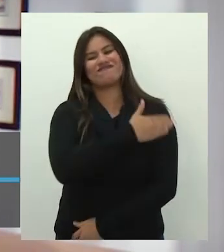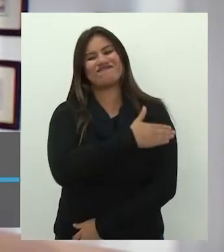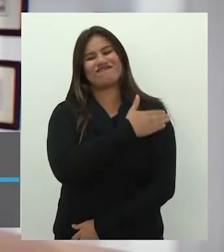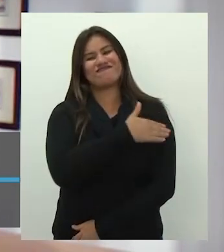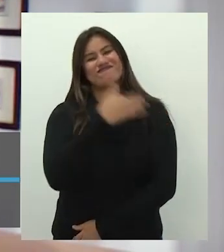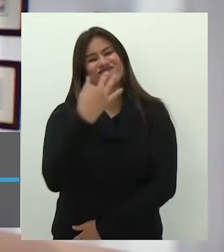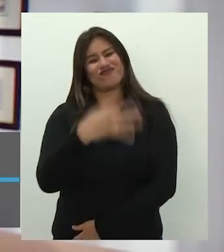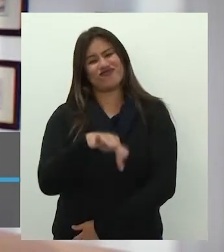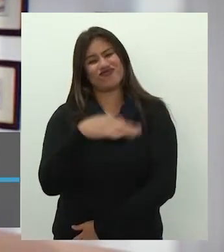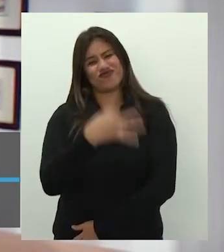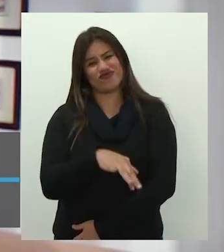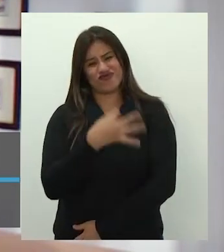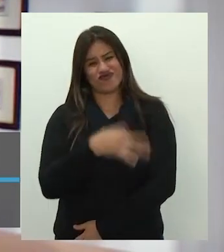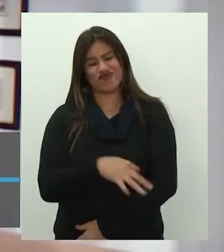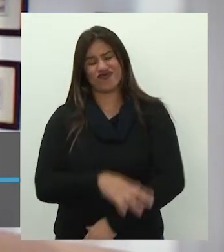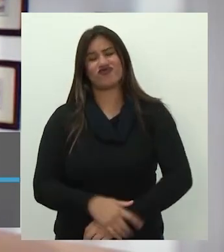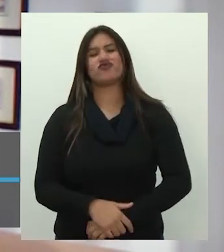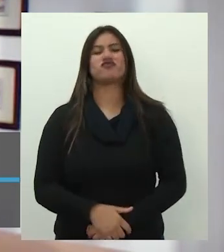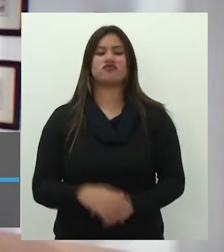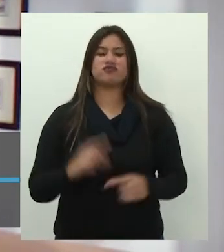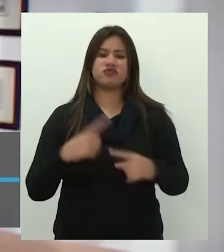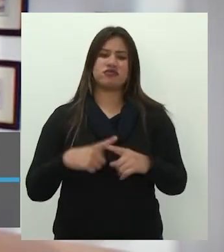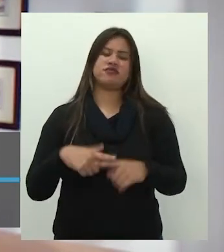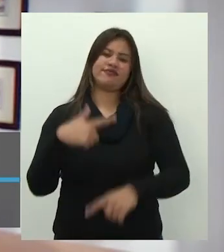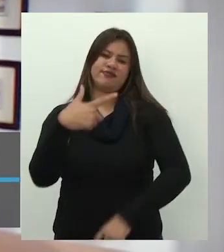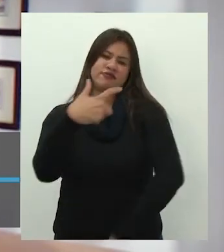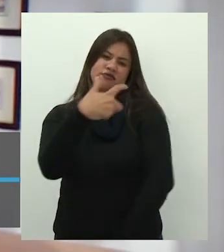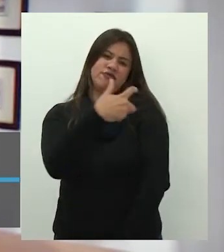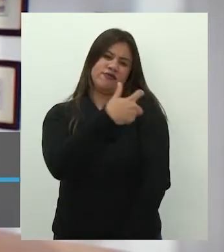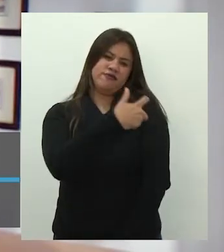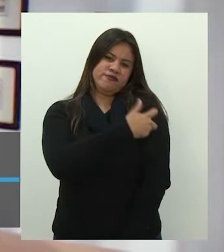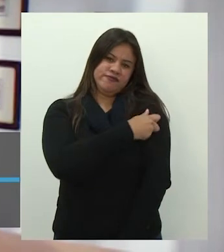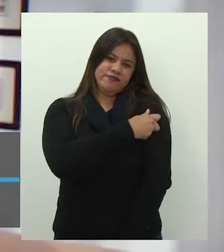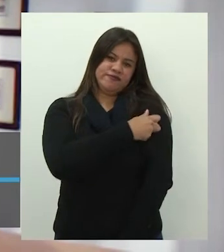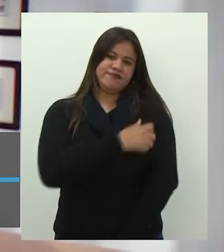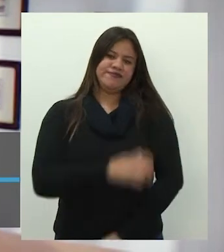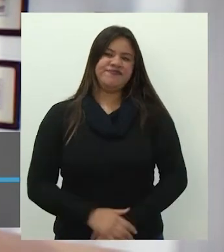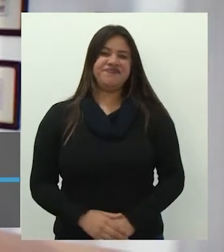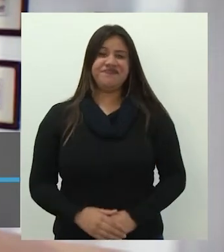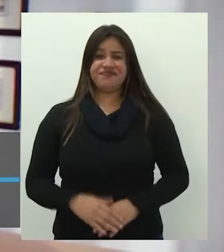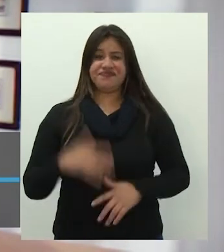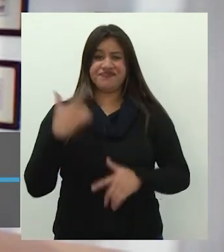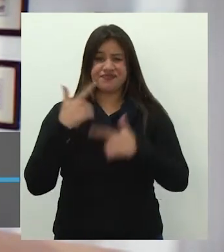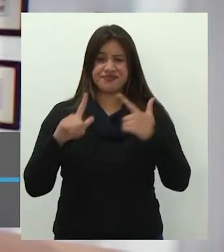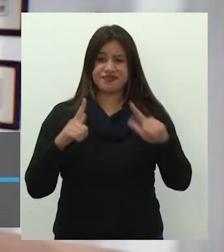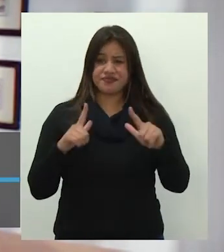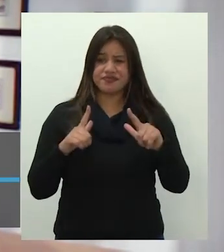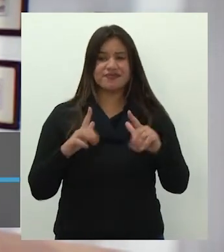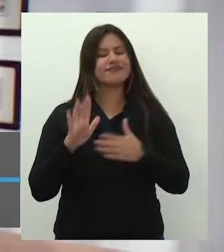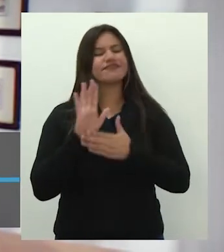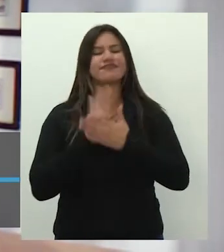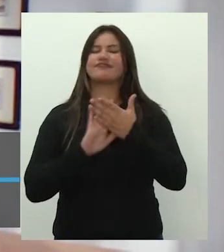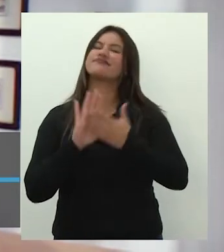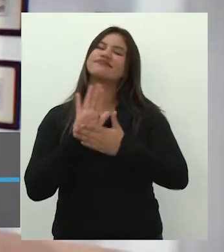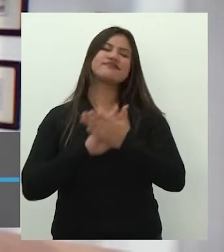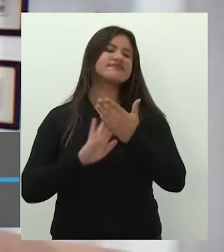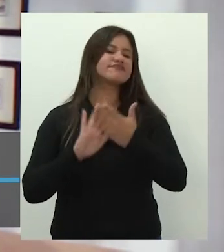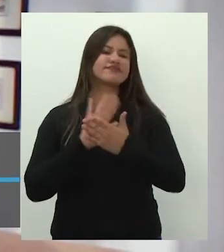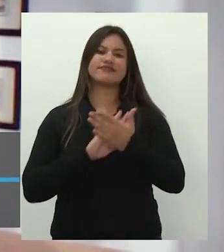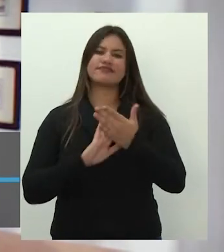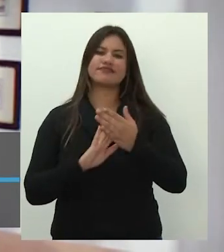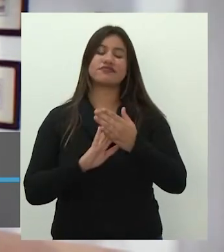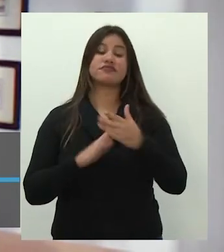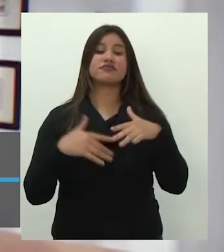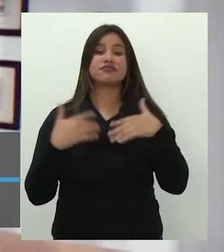local onde foi feita a injeção, mas mais do que isso, não, tá? Então,